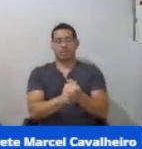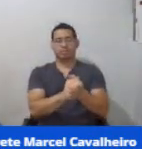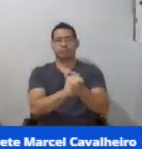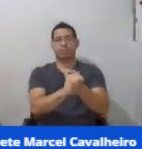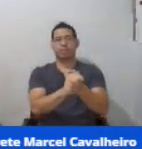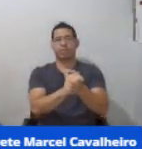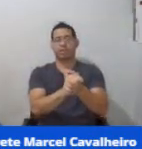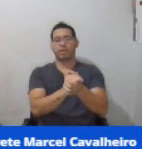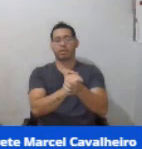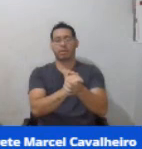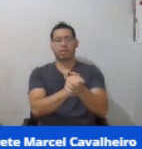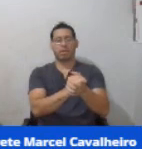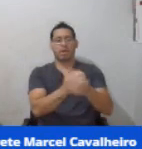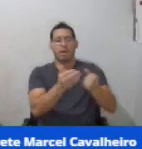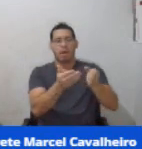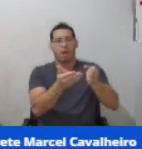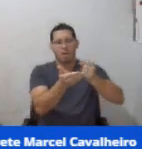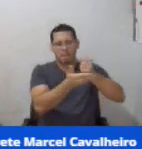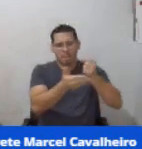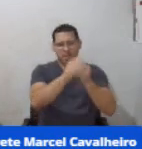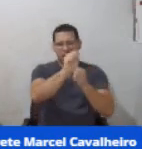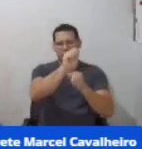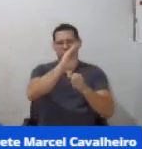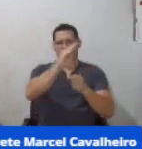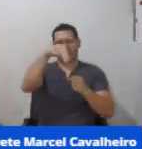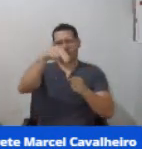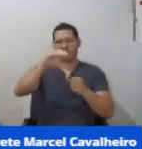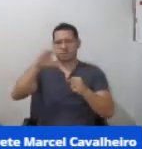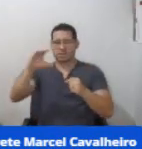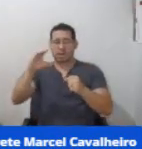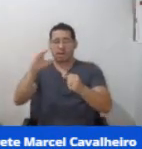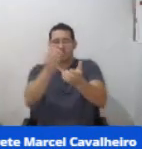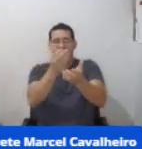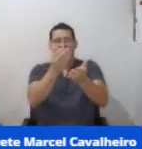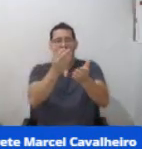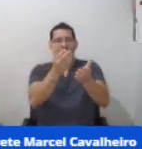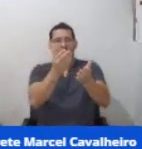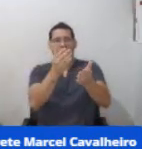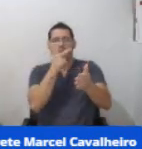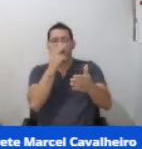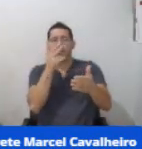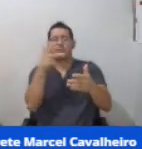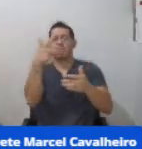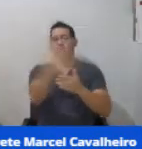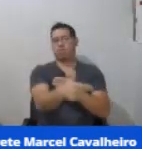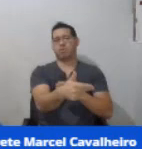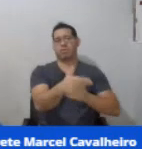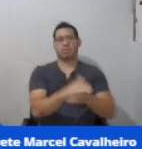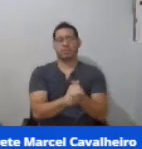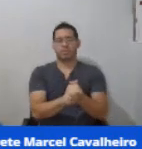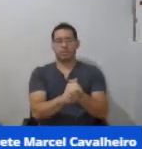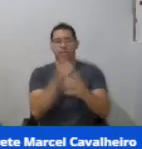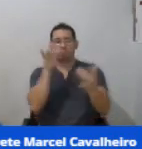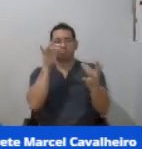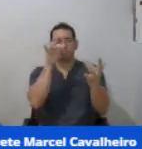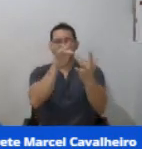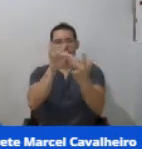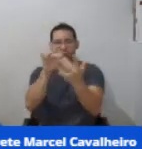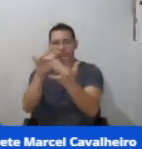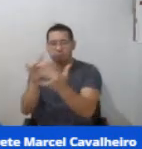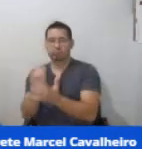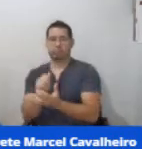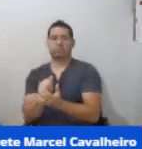da BNCC, que ela mesma instituiu, de relacionar todas as habilidades de uma dada